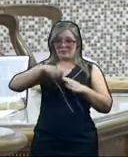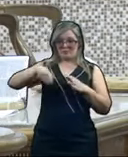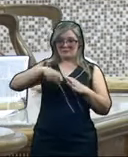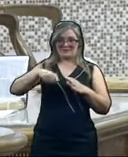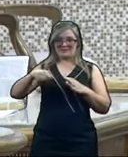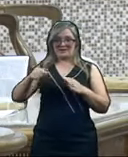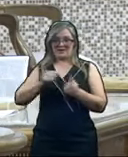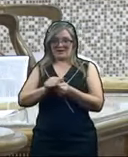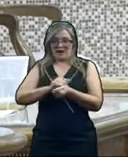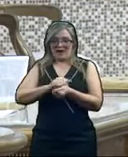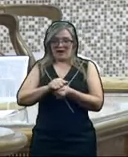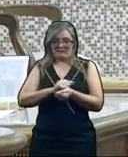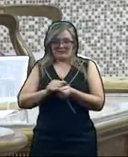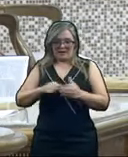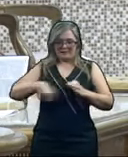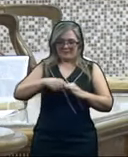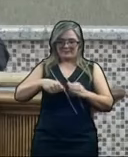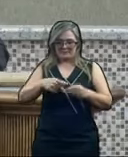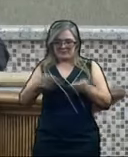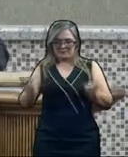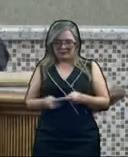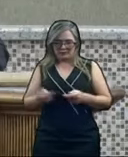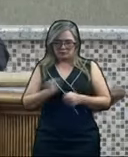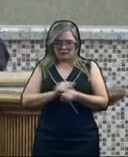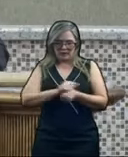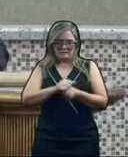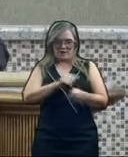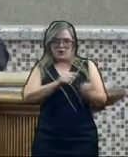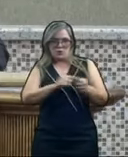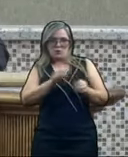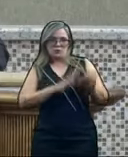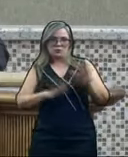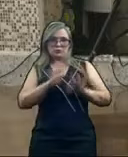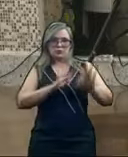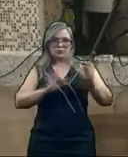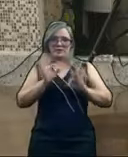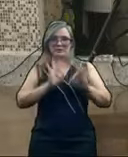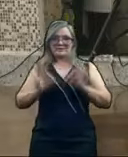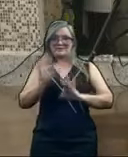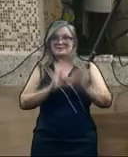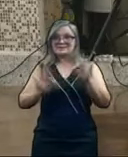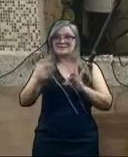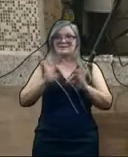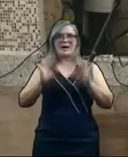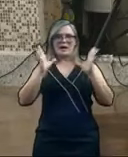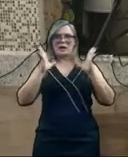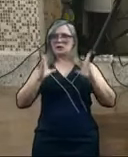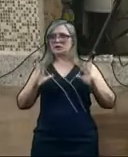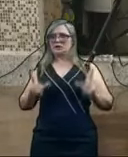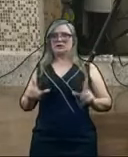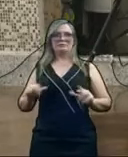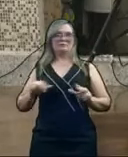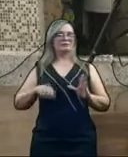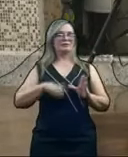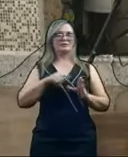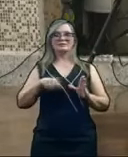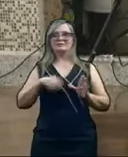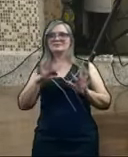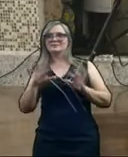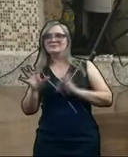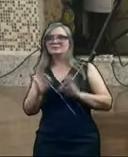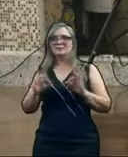vasilhas não ficou nada que eu não tivesse lavado conta minha mãe chegou ela